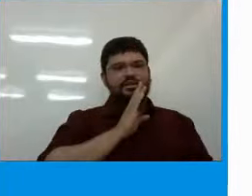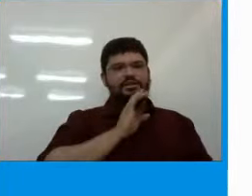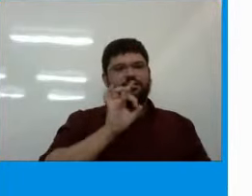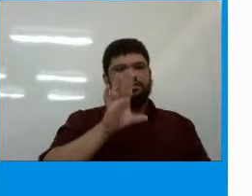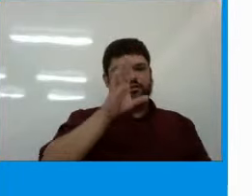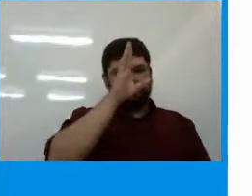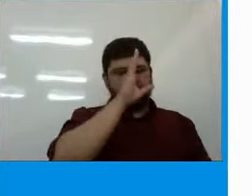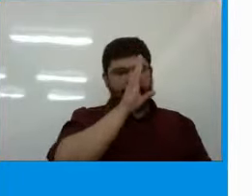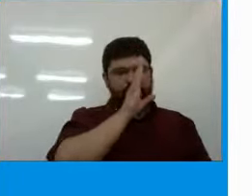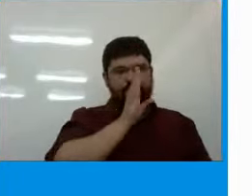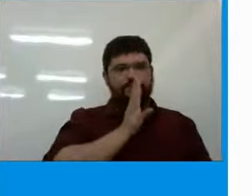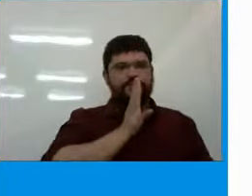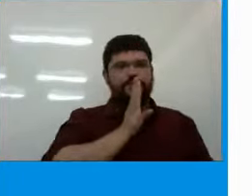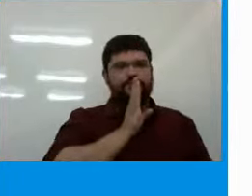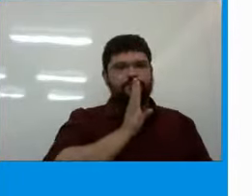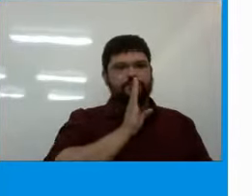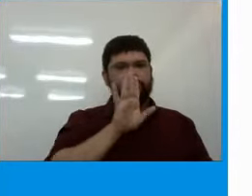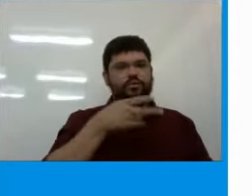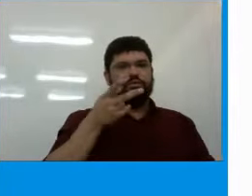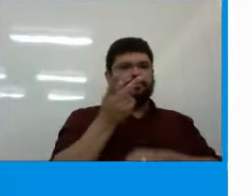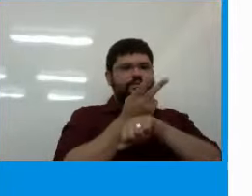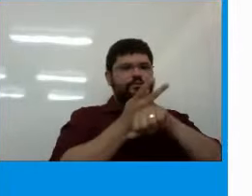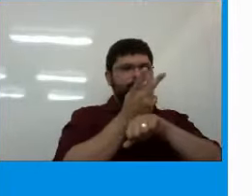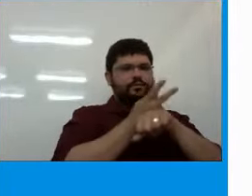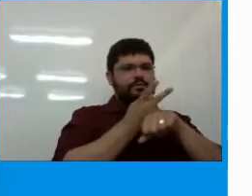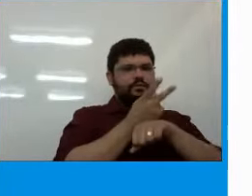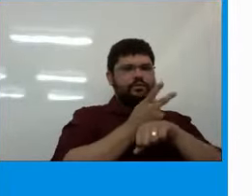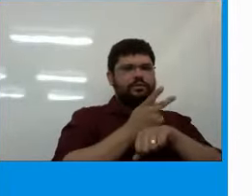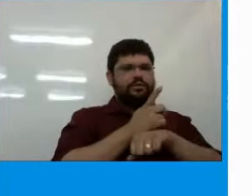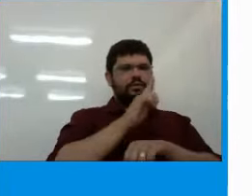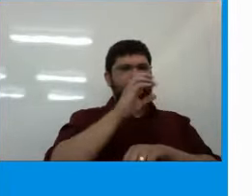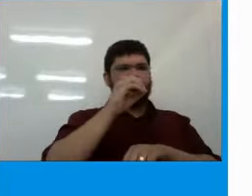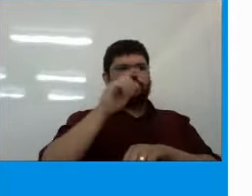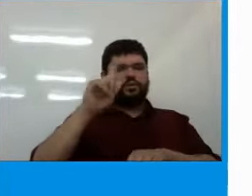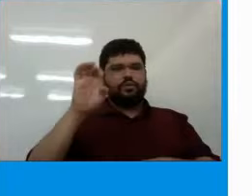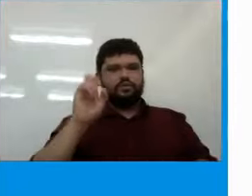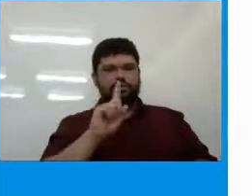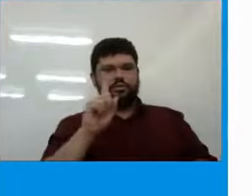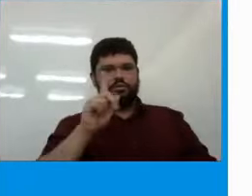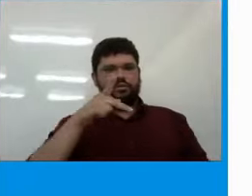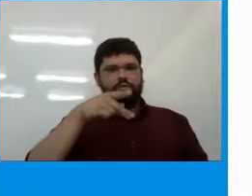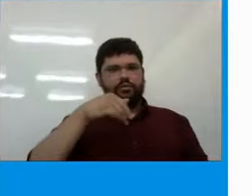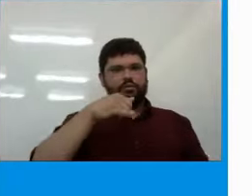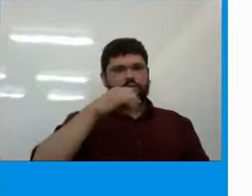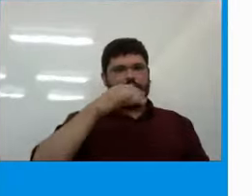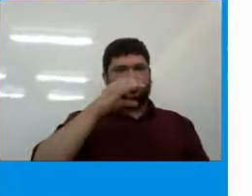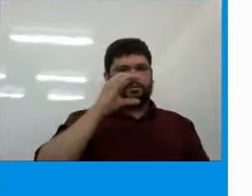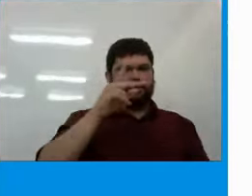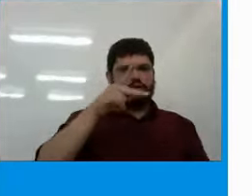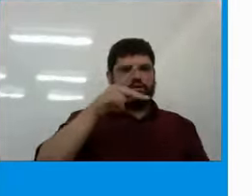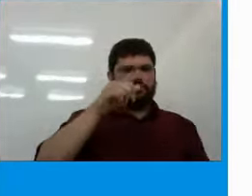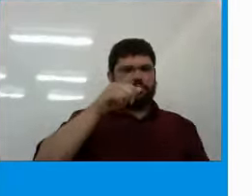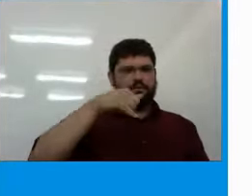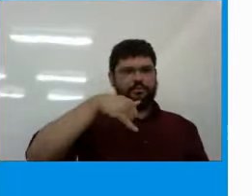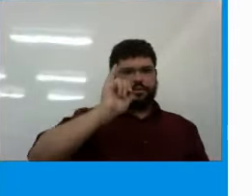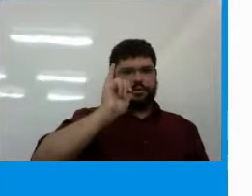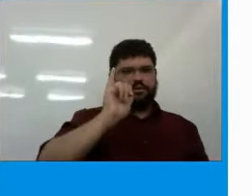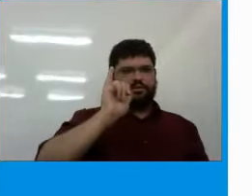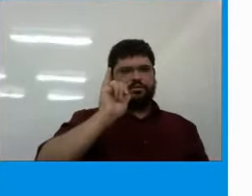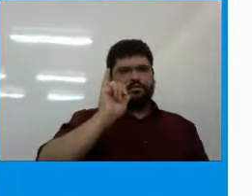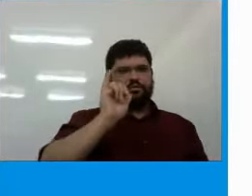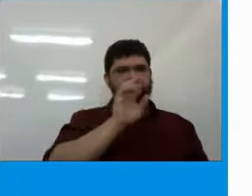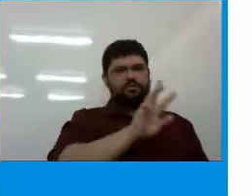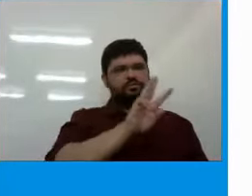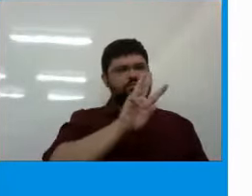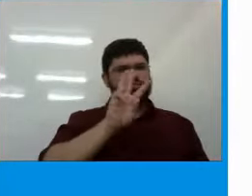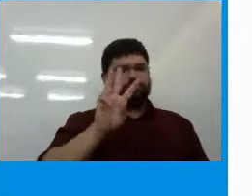uso. Então, quando você fizer uma busca, não vá no Google, não. Vá lá no Pixabay, que é um site,